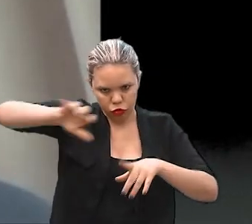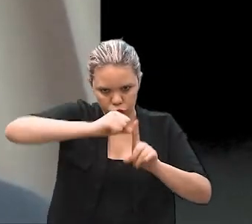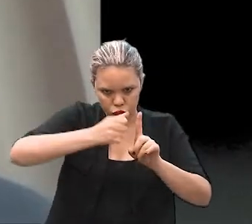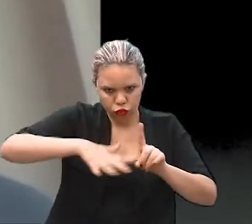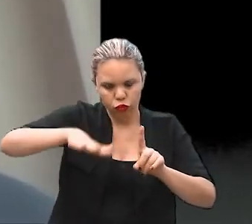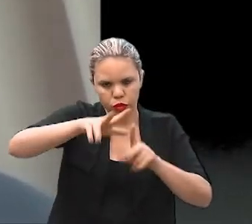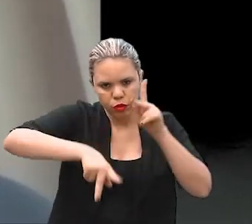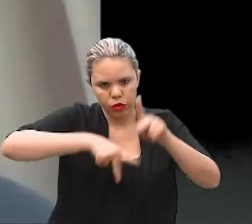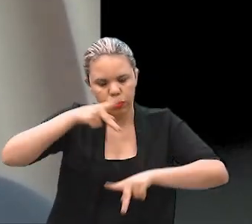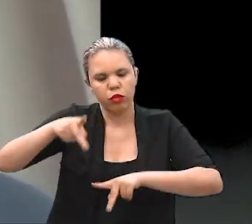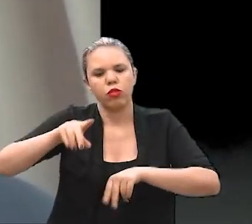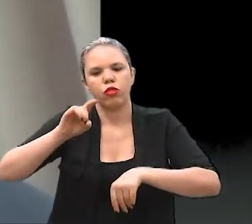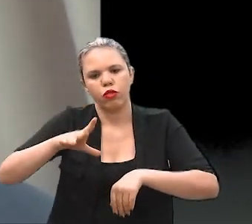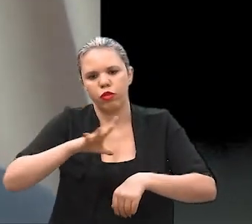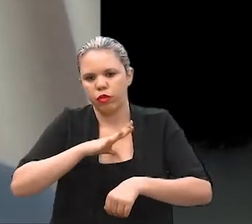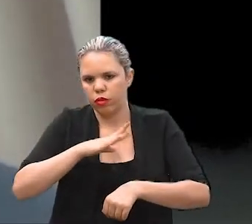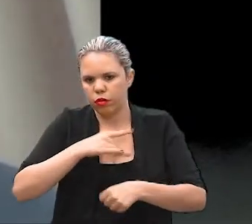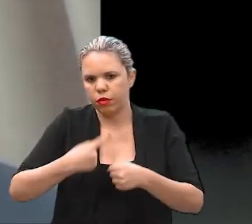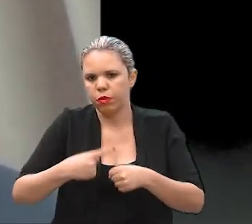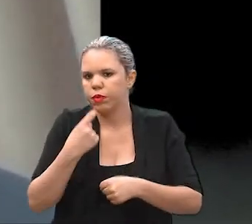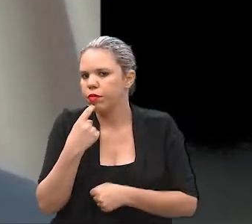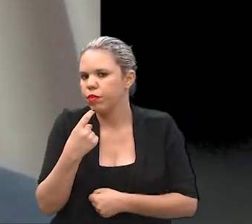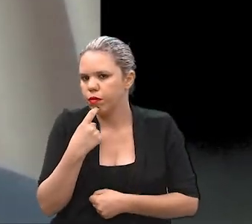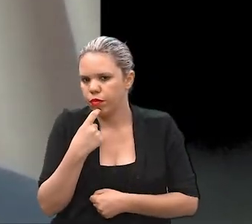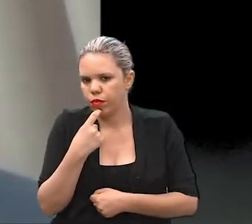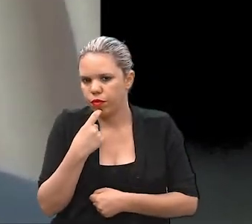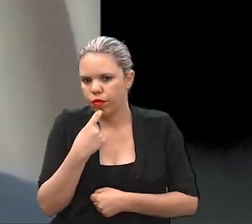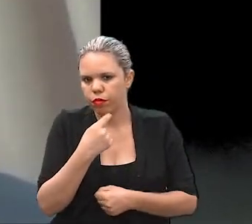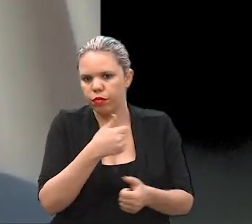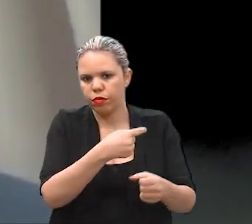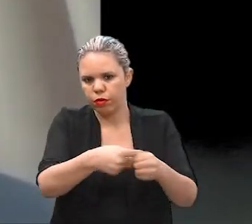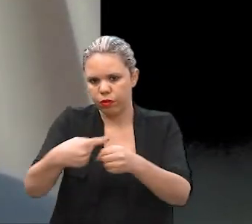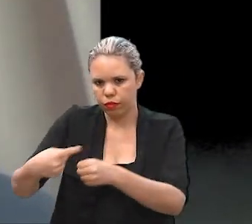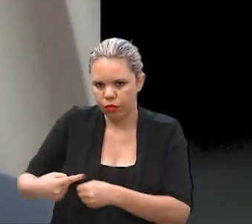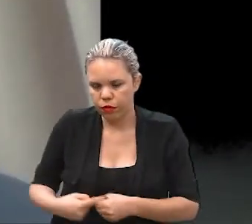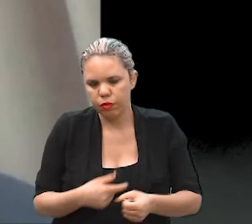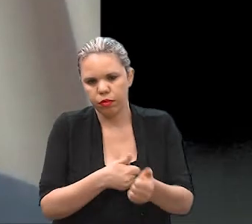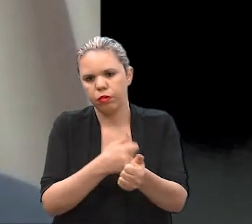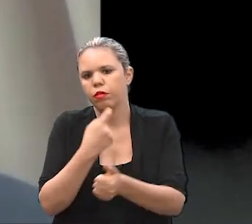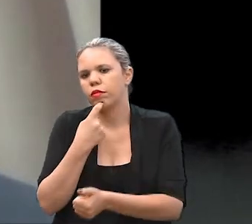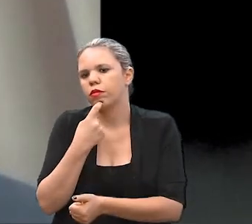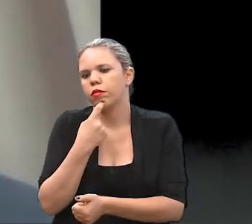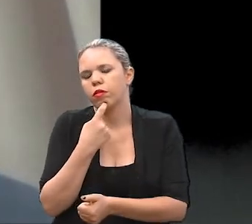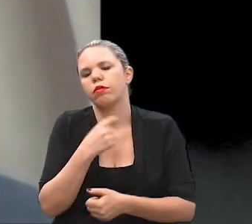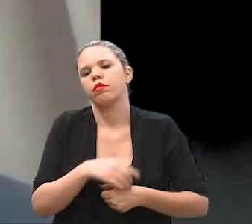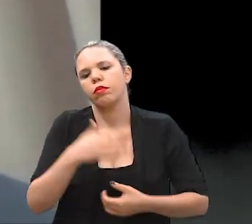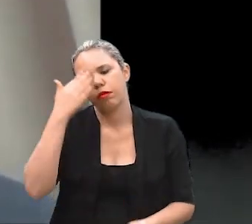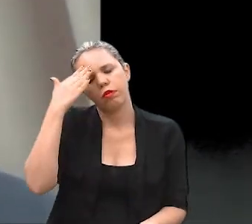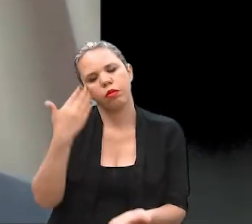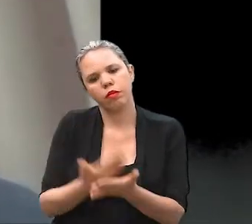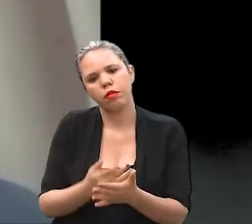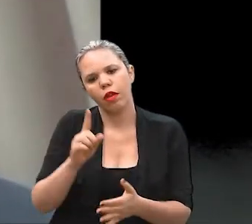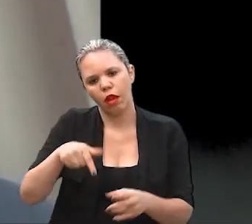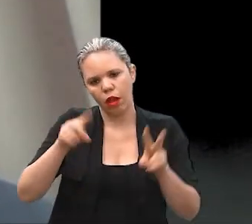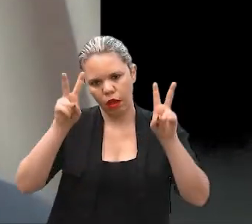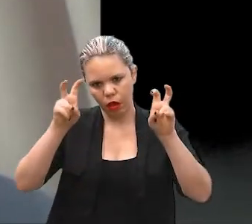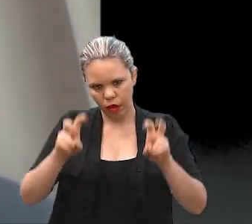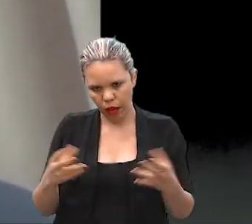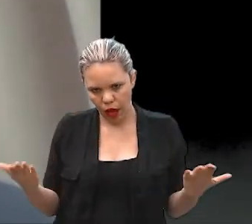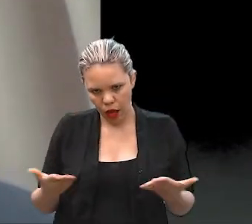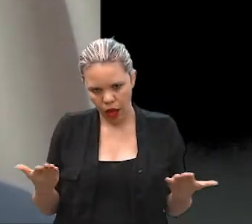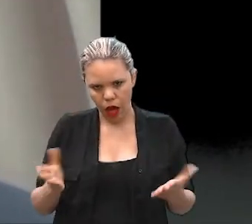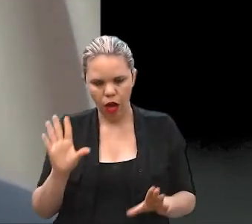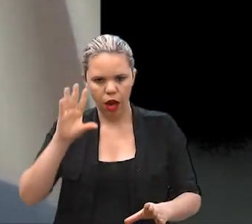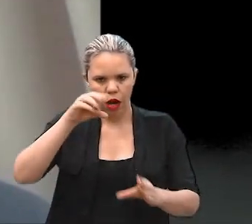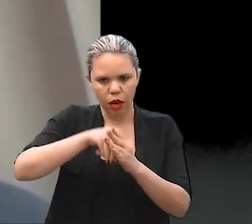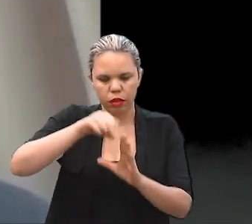sociedade, não só na cidade de Campinas, como na região metropolitana, que eu acredito que este assunto agora está